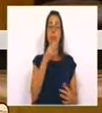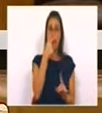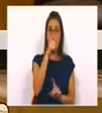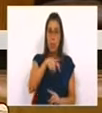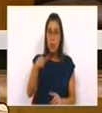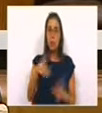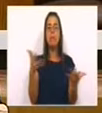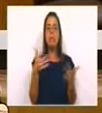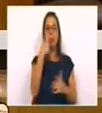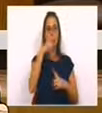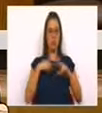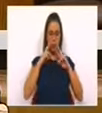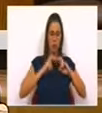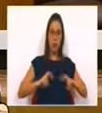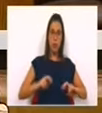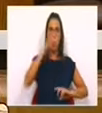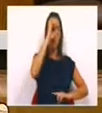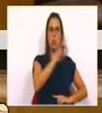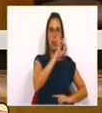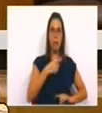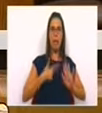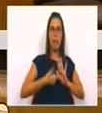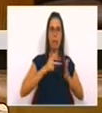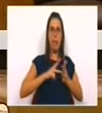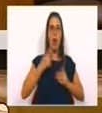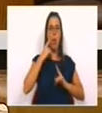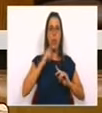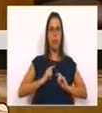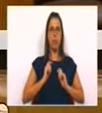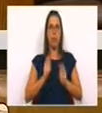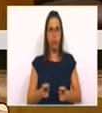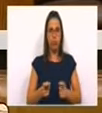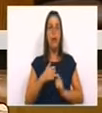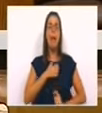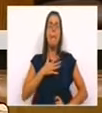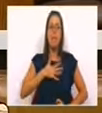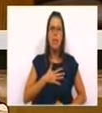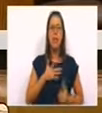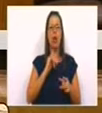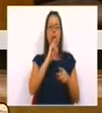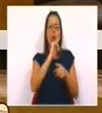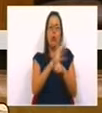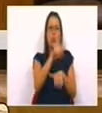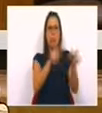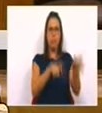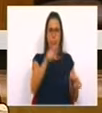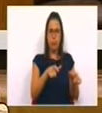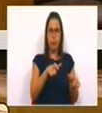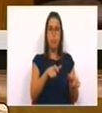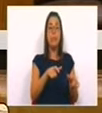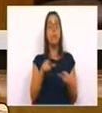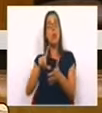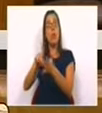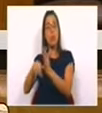em pessoas, falamos em investigadores e docentes, mas também em técnicos de transferência de conhecimento, em empresários e outros atores.